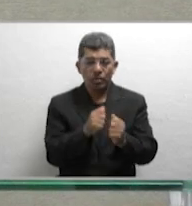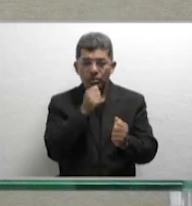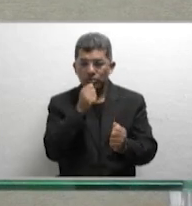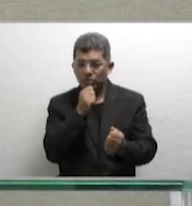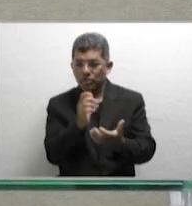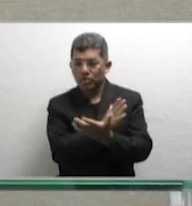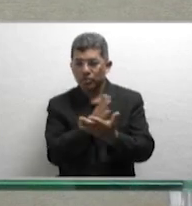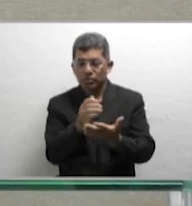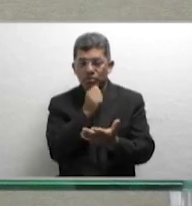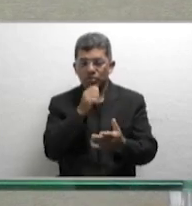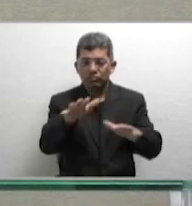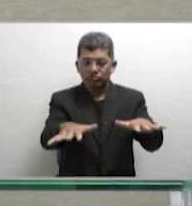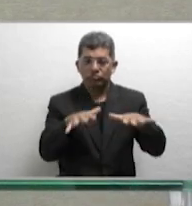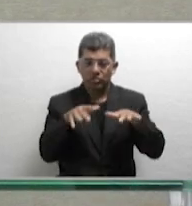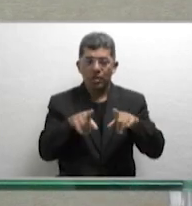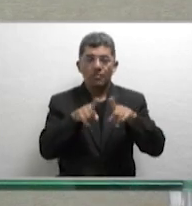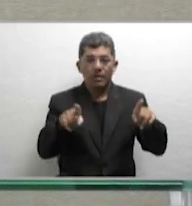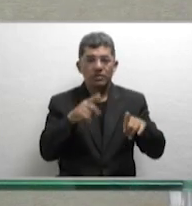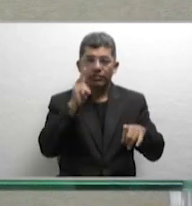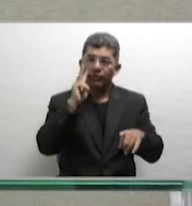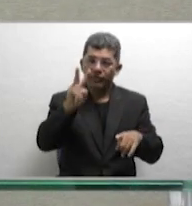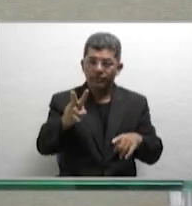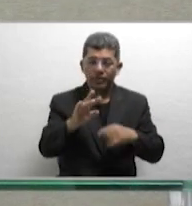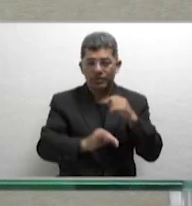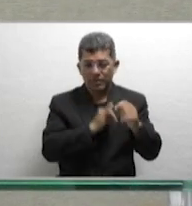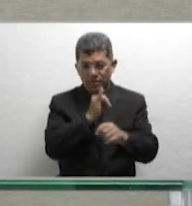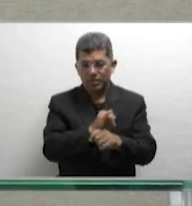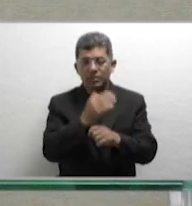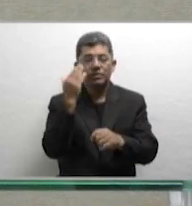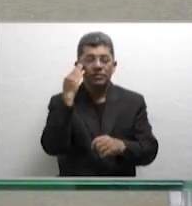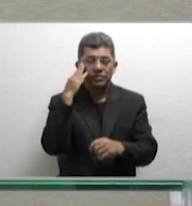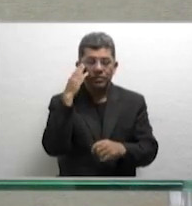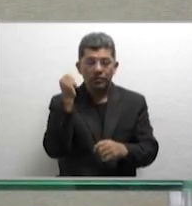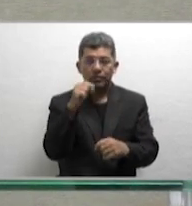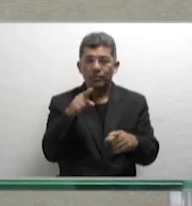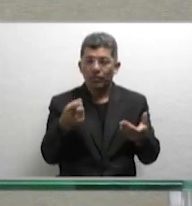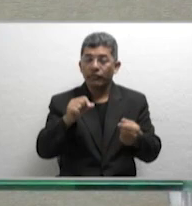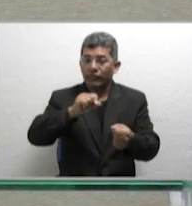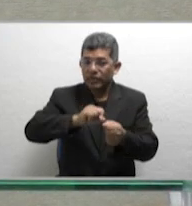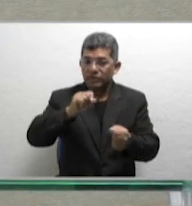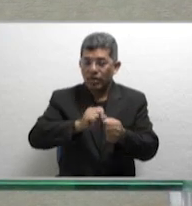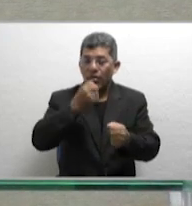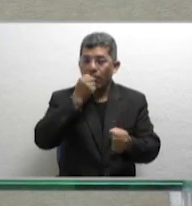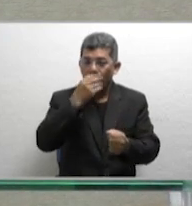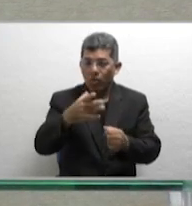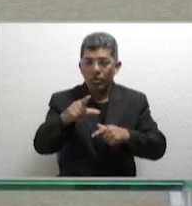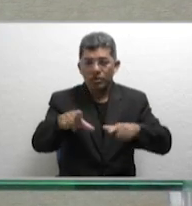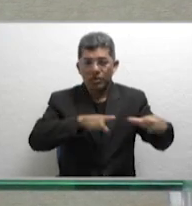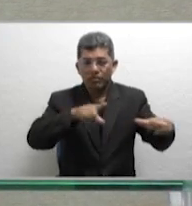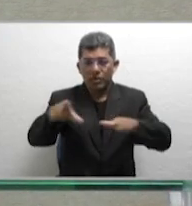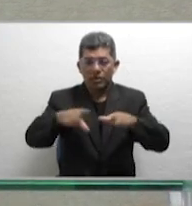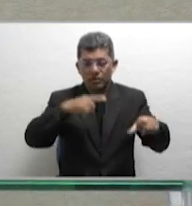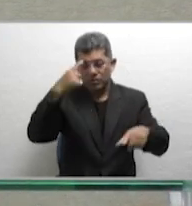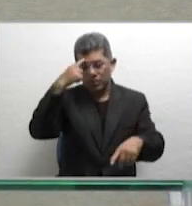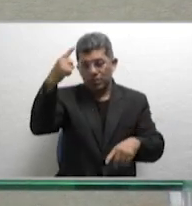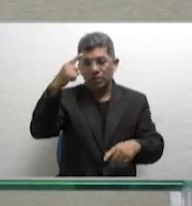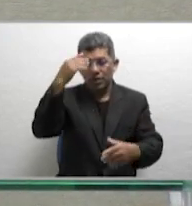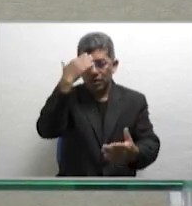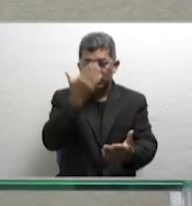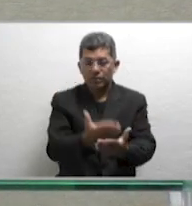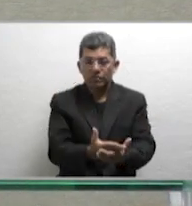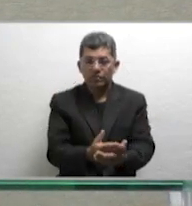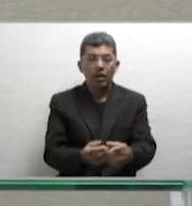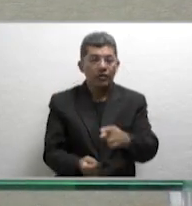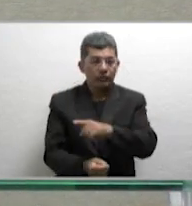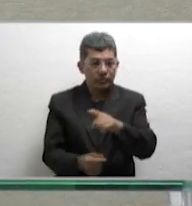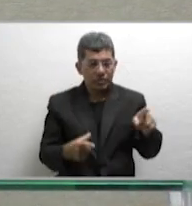aqui na plenária, mas certamente estão nos acompanhando. Nós vamos fazer um grande trabalho nesse sentido. Acreditem, você que